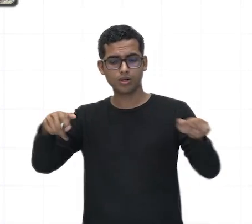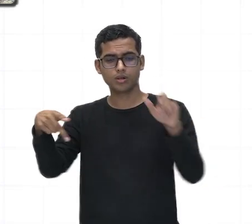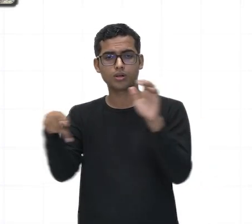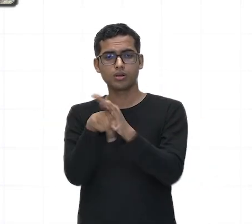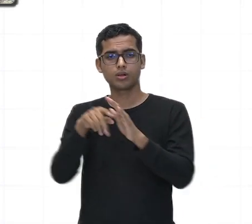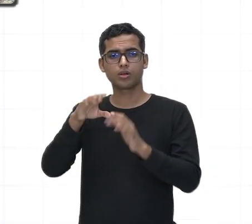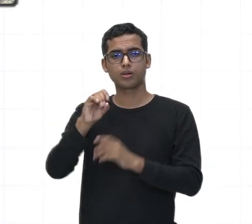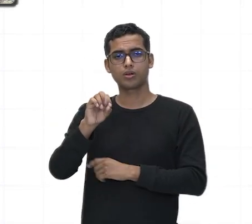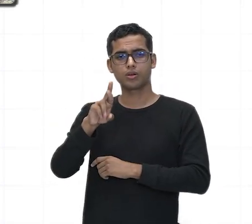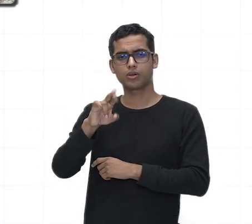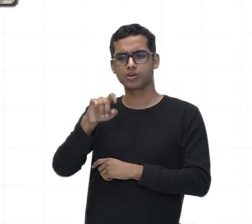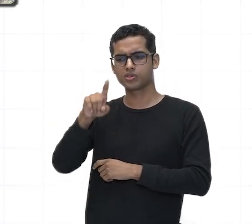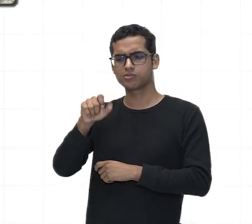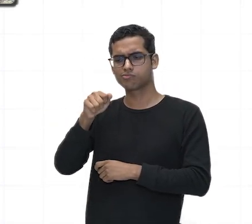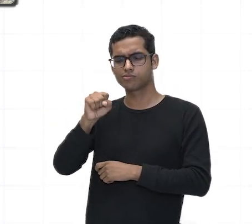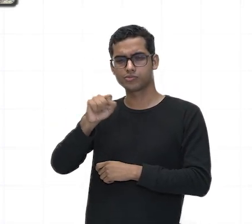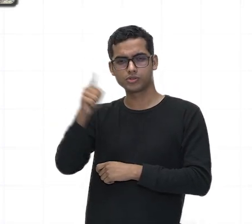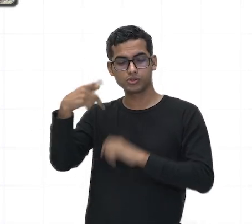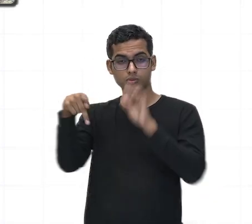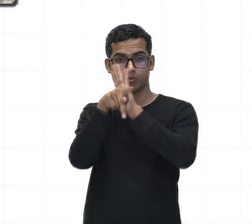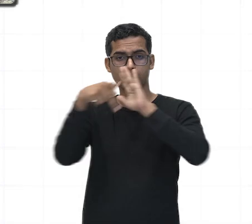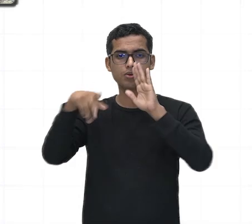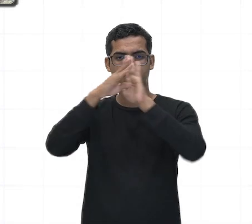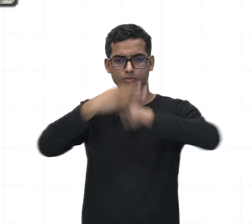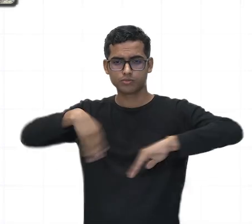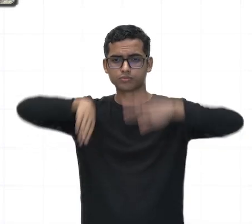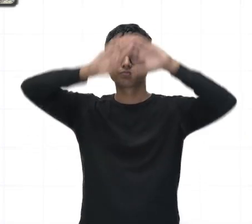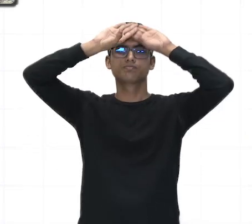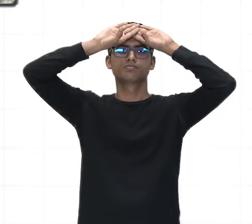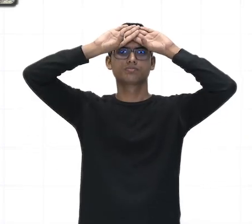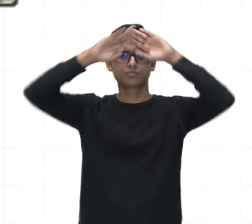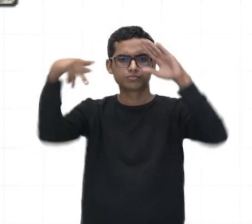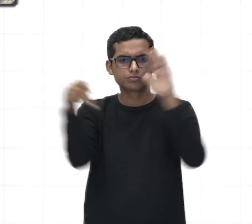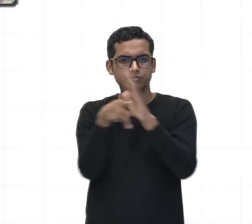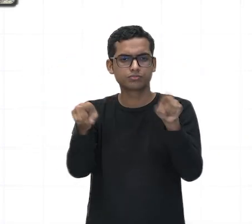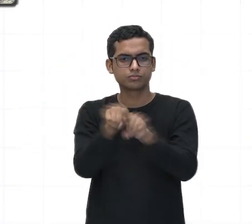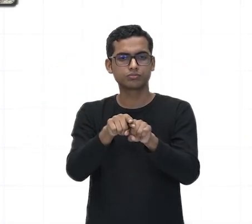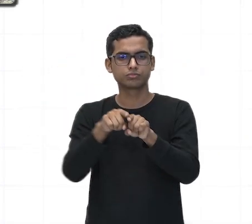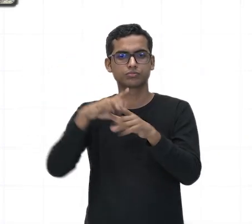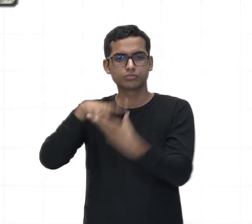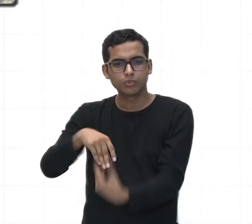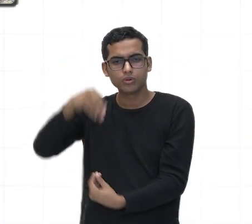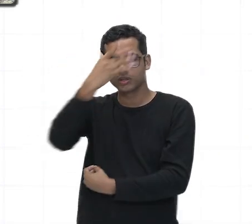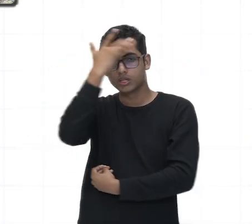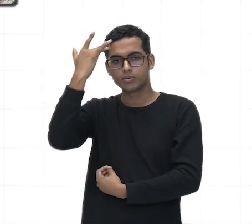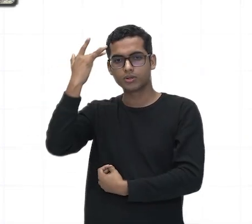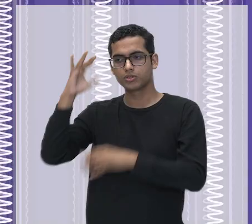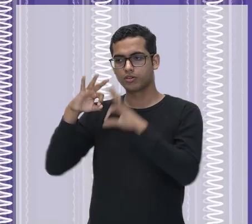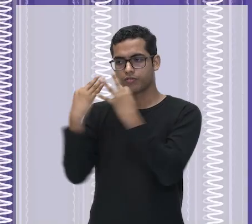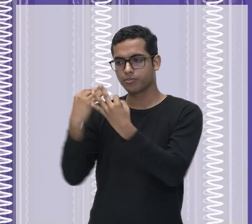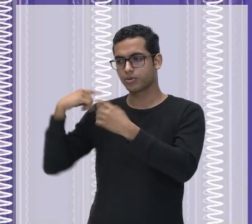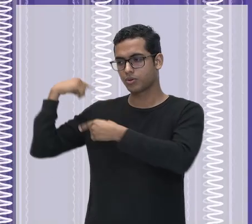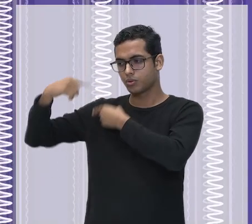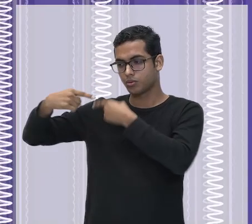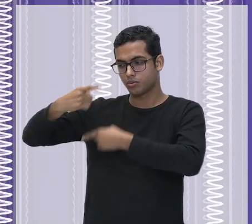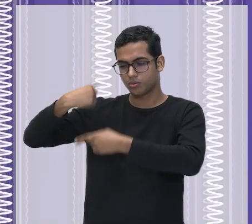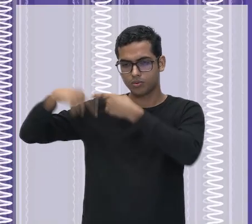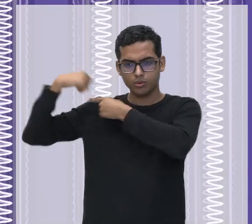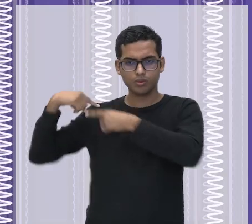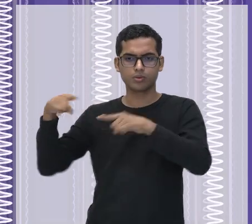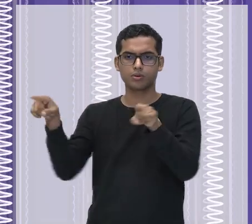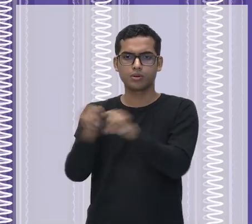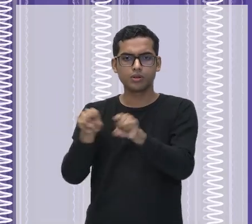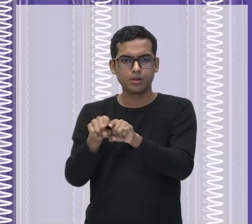os orixás, com os espíritos dos seus antepassados, dos seus ancestrais e dos seus guias. Então a morte,